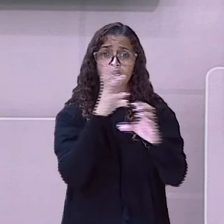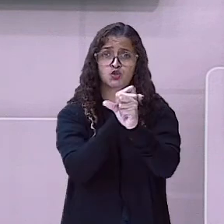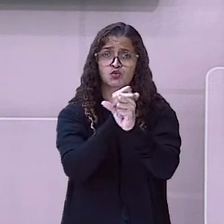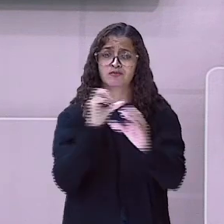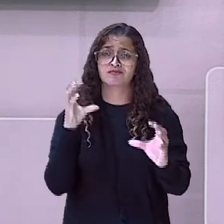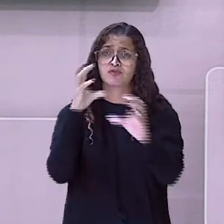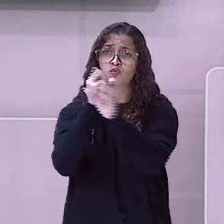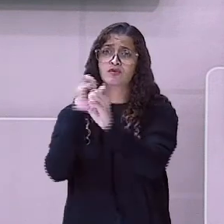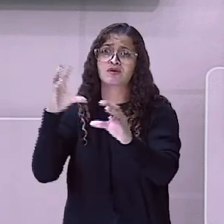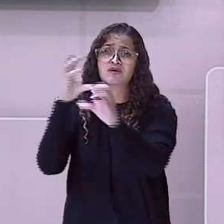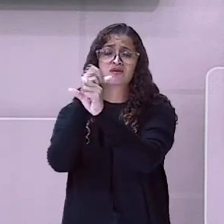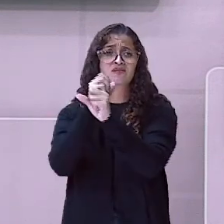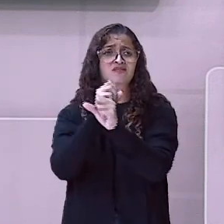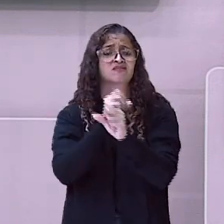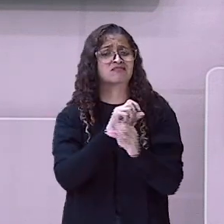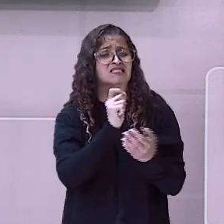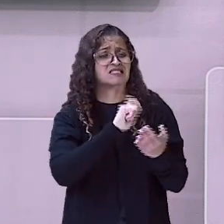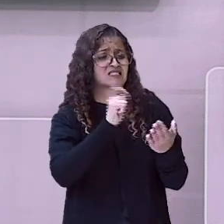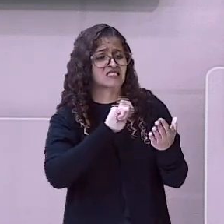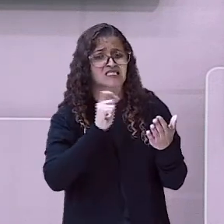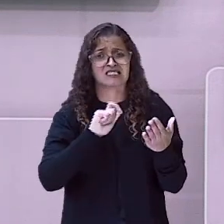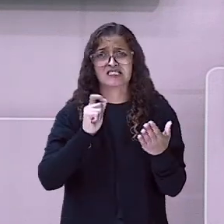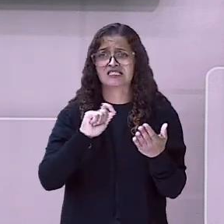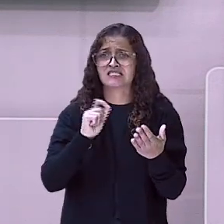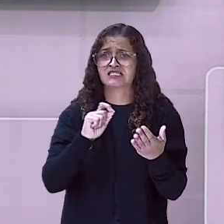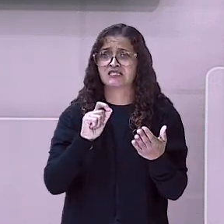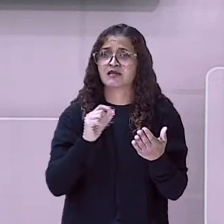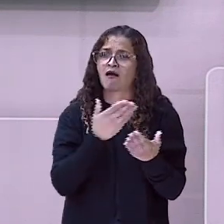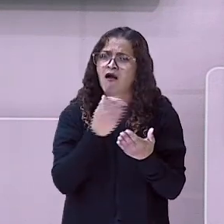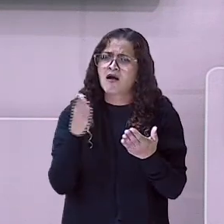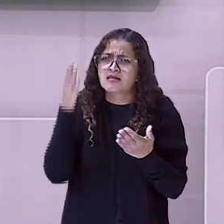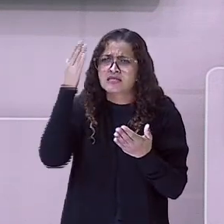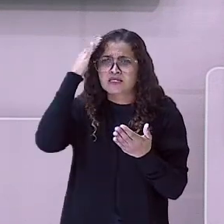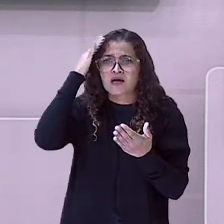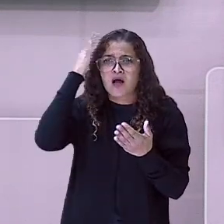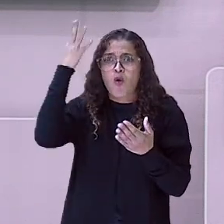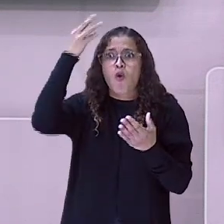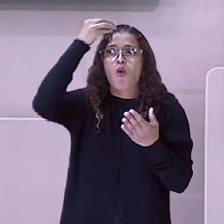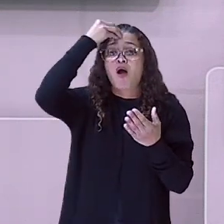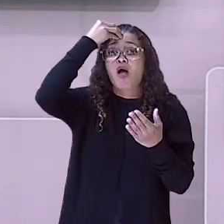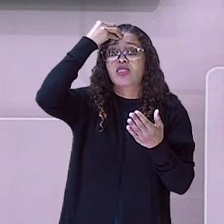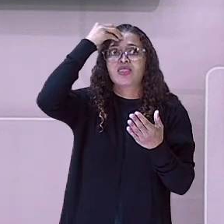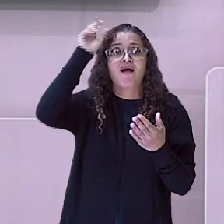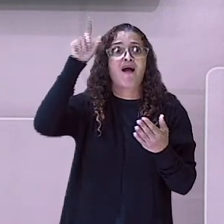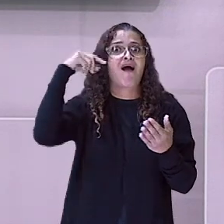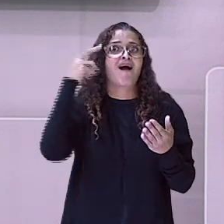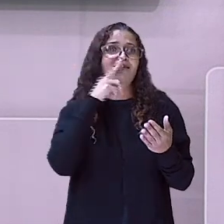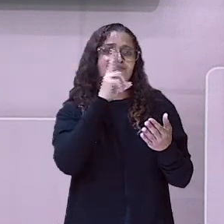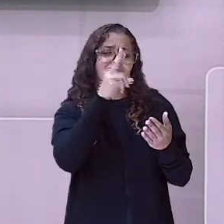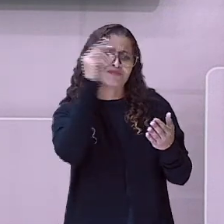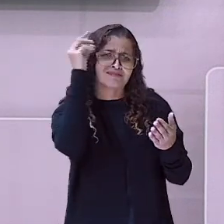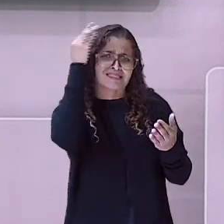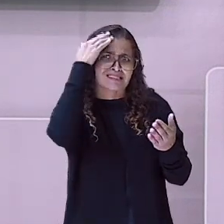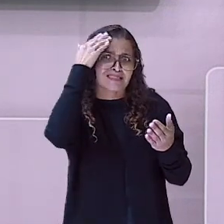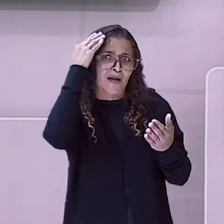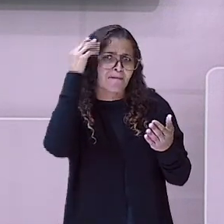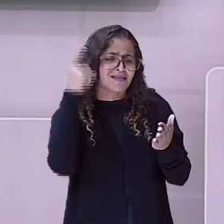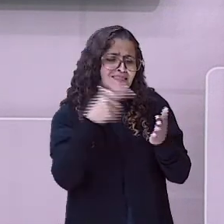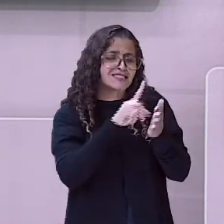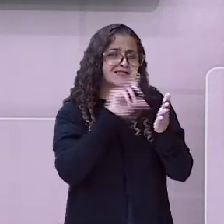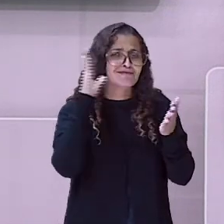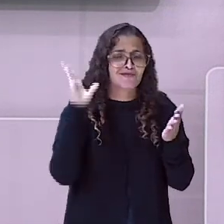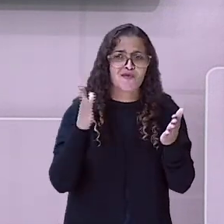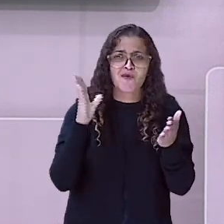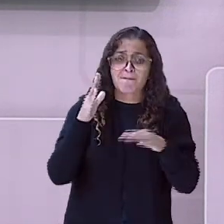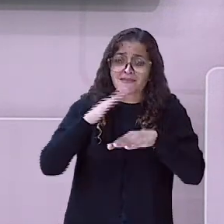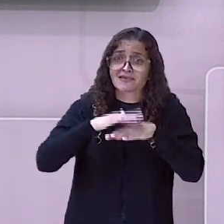você não precise ficar escrevendo, você já saiba aí de cor o resultado, levando a matemática de uma forma bem